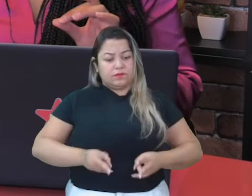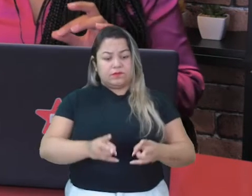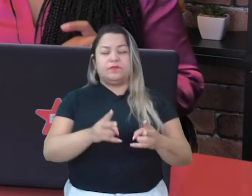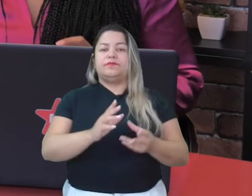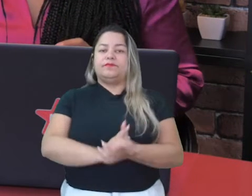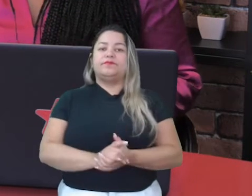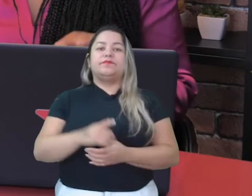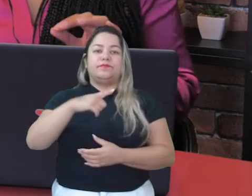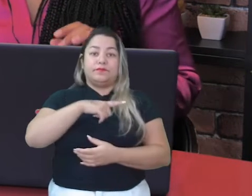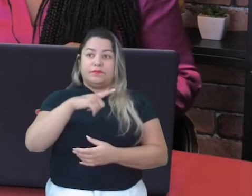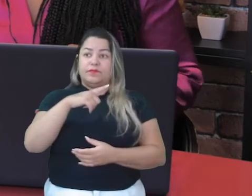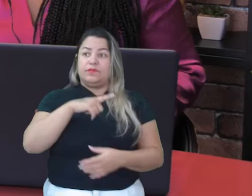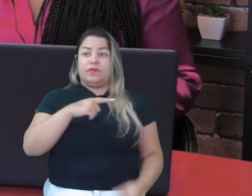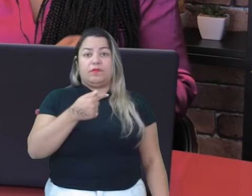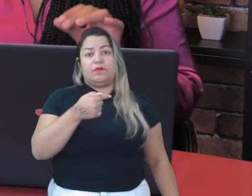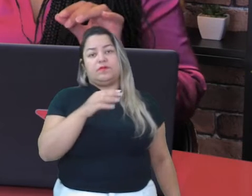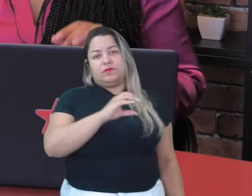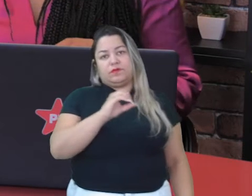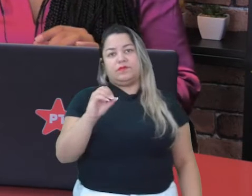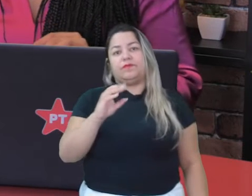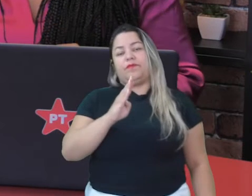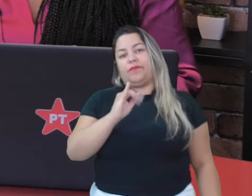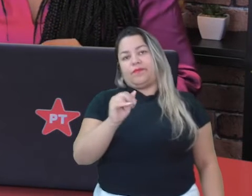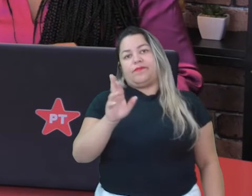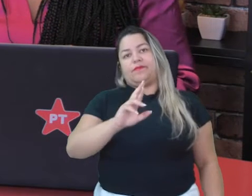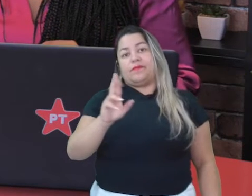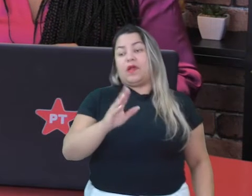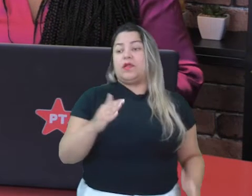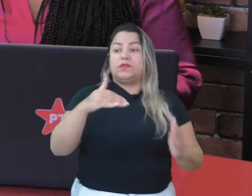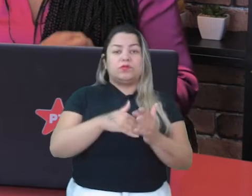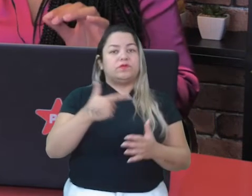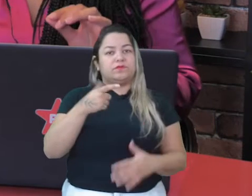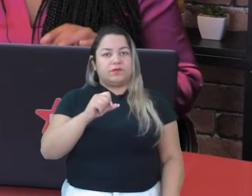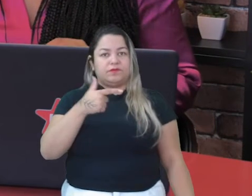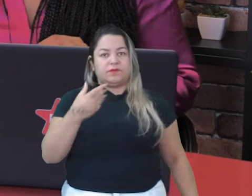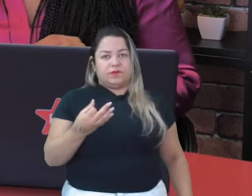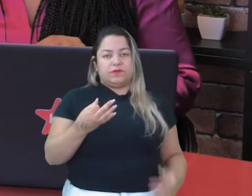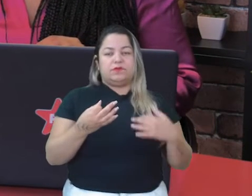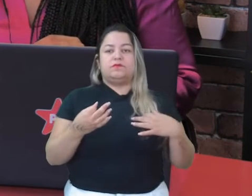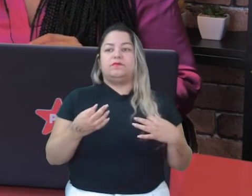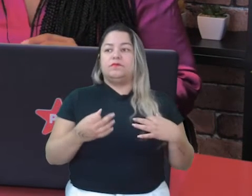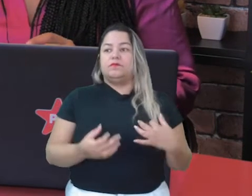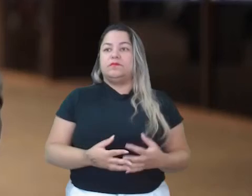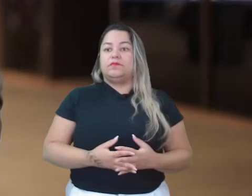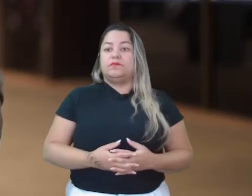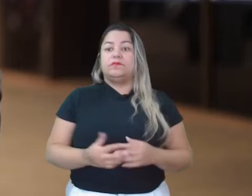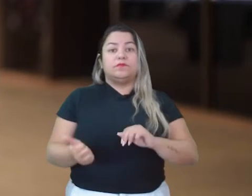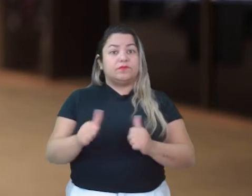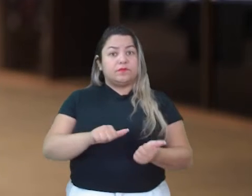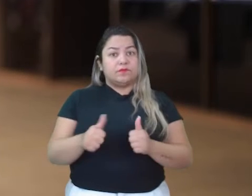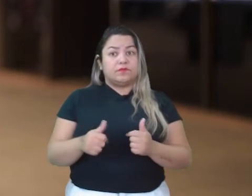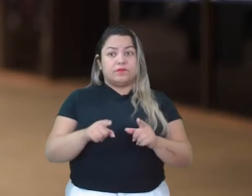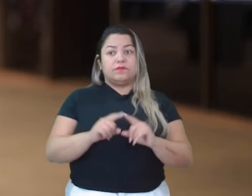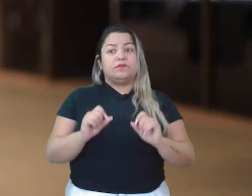crescimento contínuo e deve receber quase 700 bilhões de reais em investimentos até 2026. A avaliação